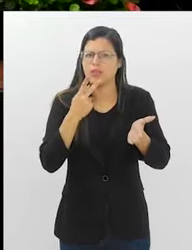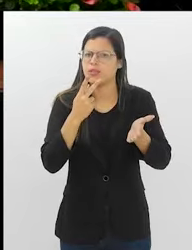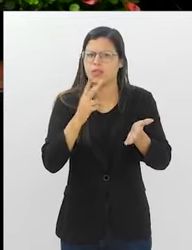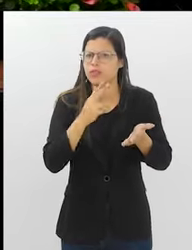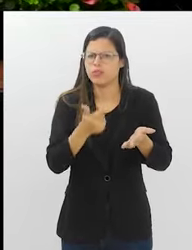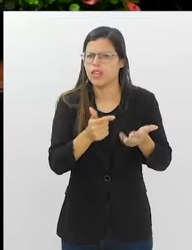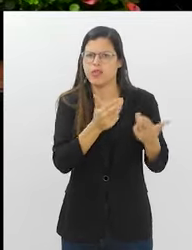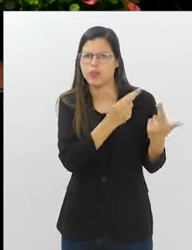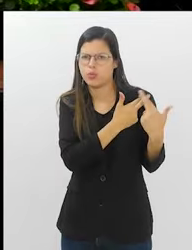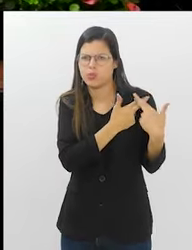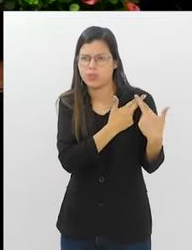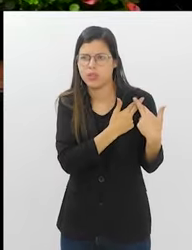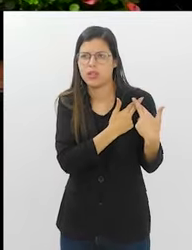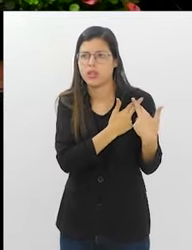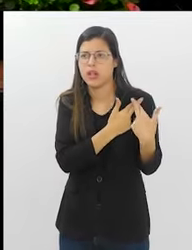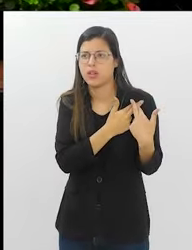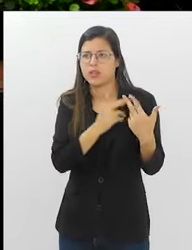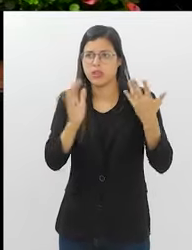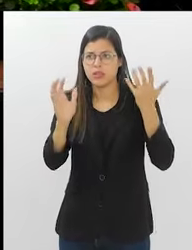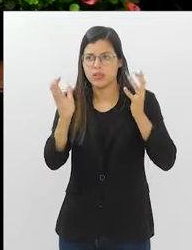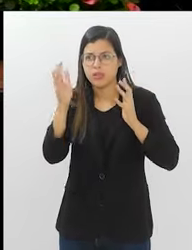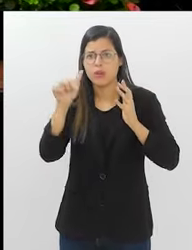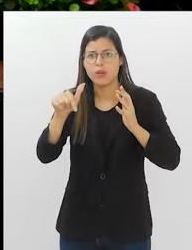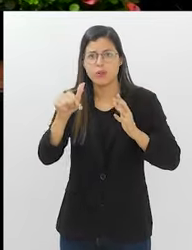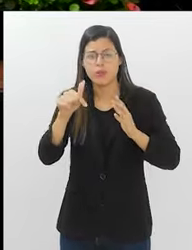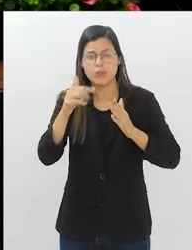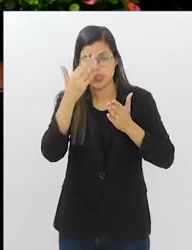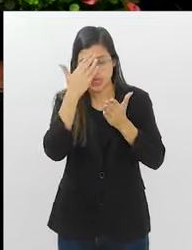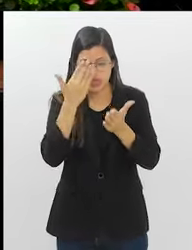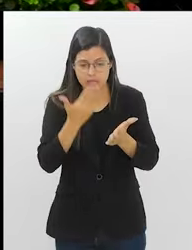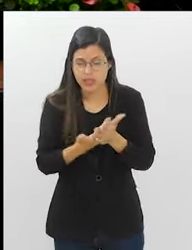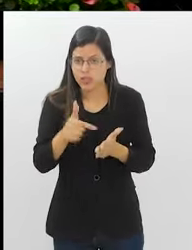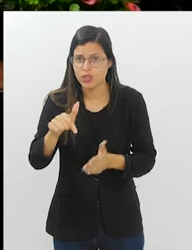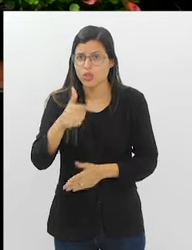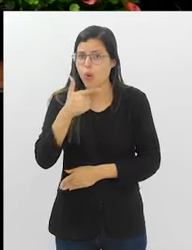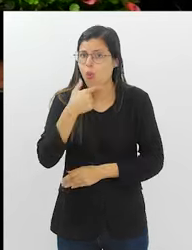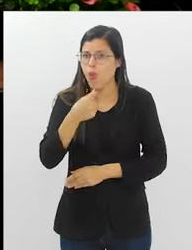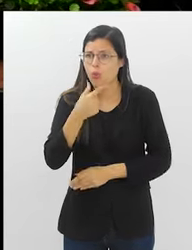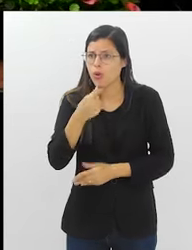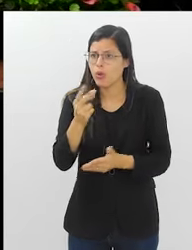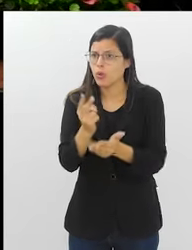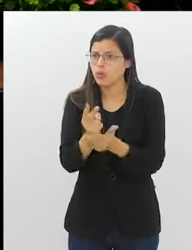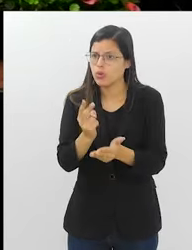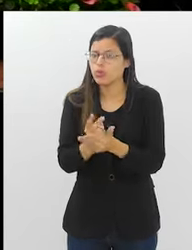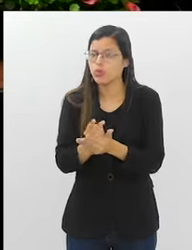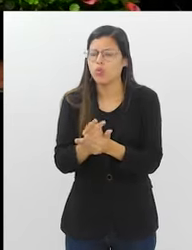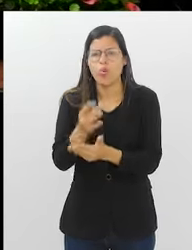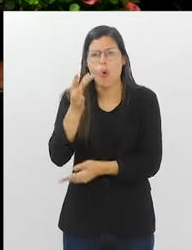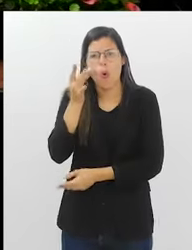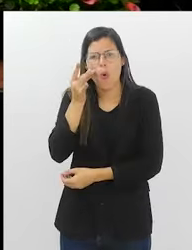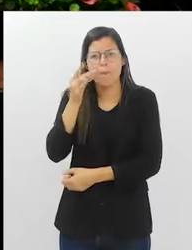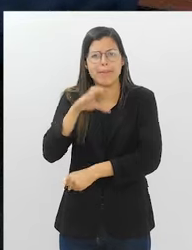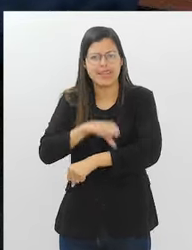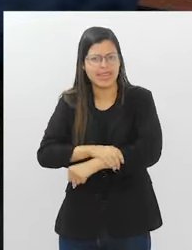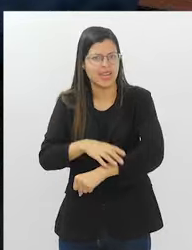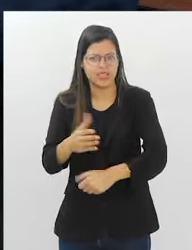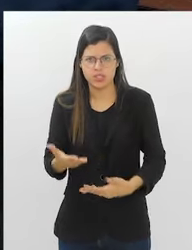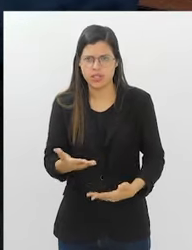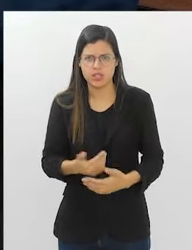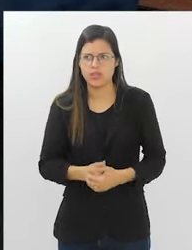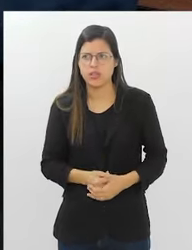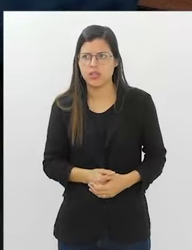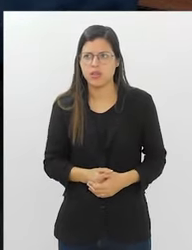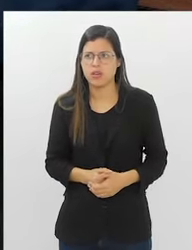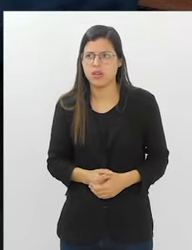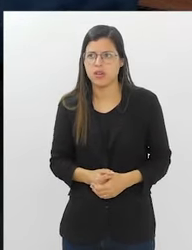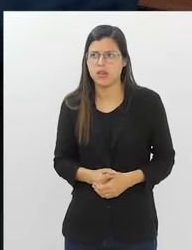que não tinha responsabilidade. Mesmo diante desse fenômeno, tu acredita que ele não acreditou, que ele passou, que ele continuou materialista? Até porque